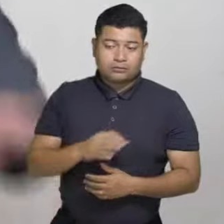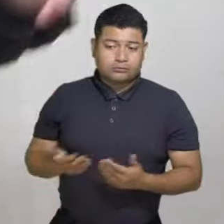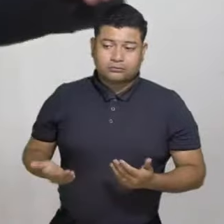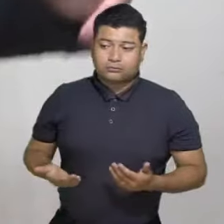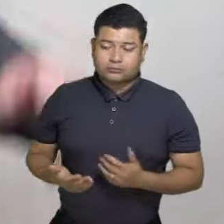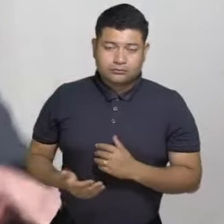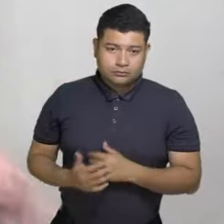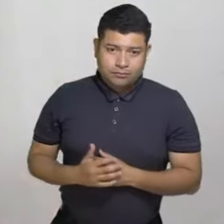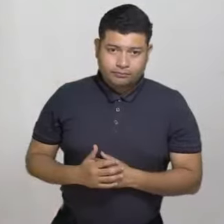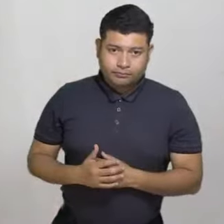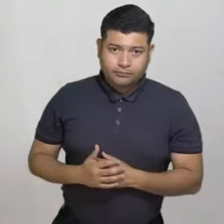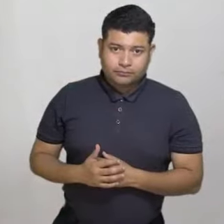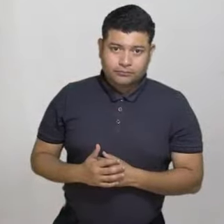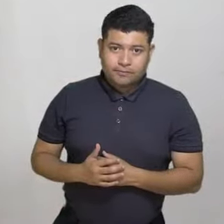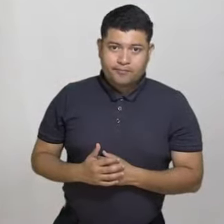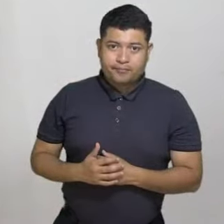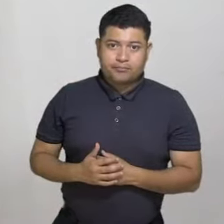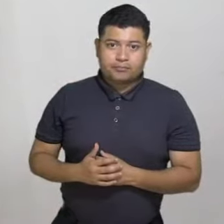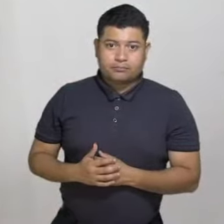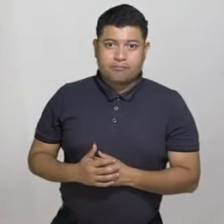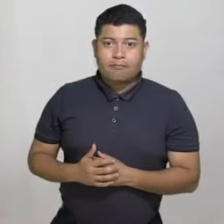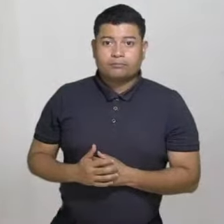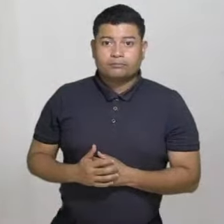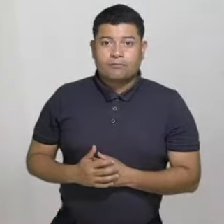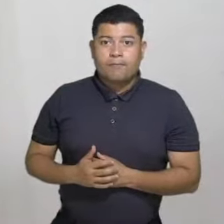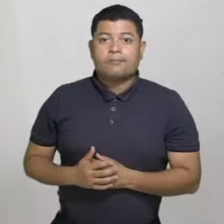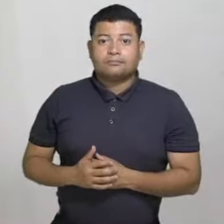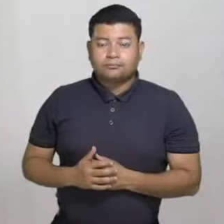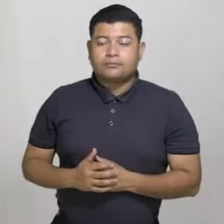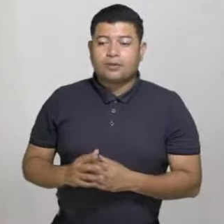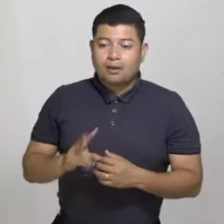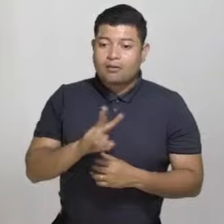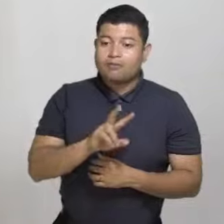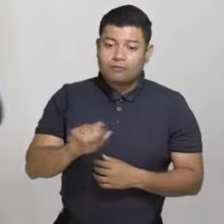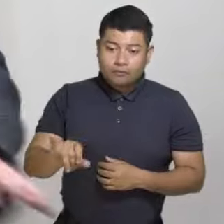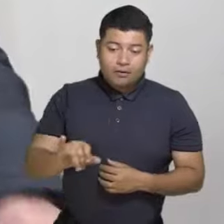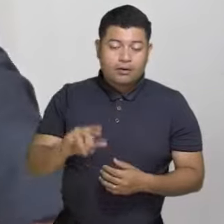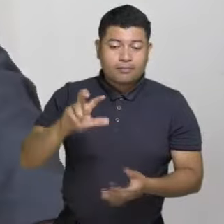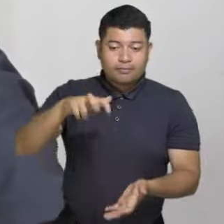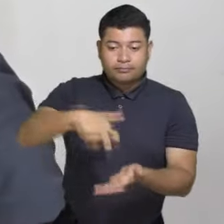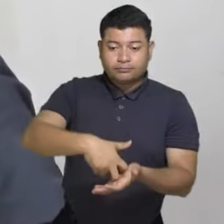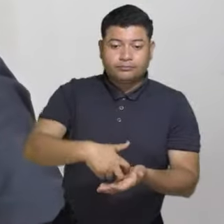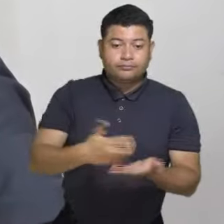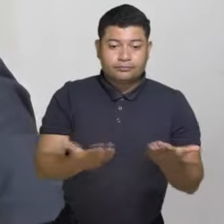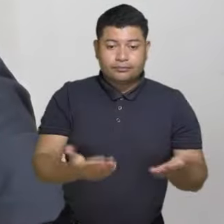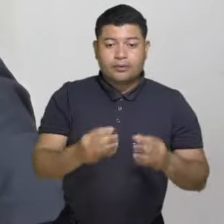Vai se recorrer aonde? Penalizar ainda mais o nosso servidor público.